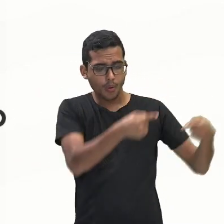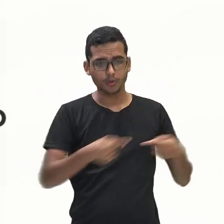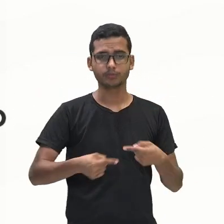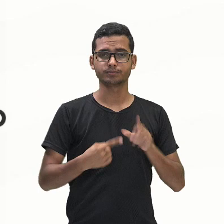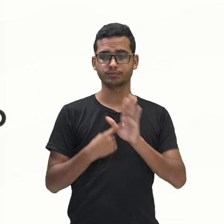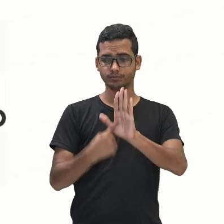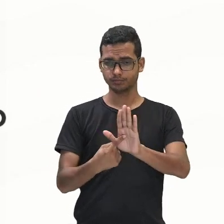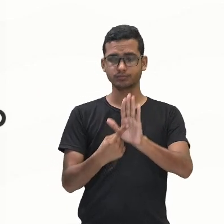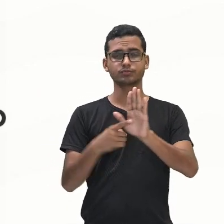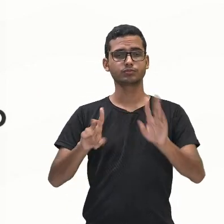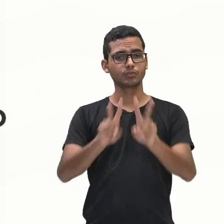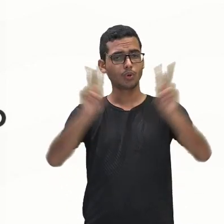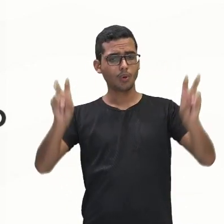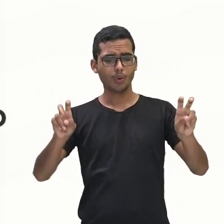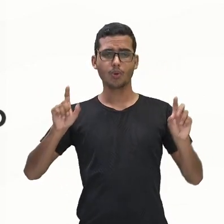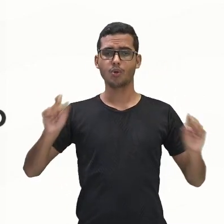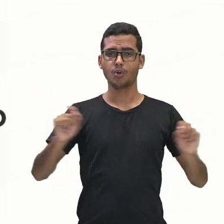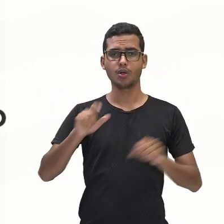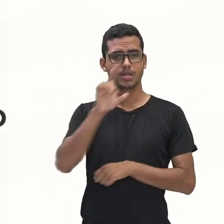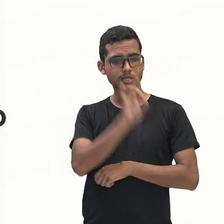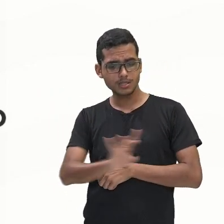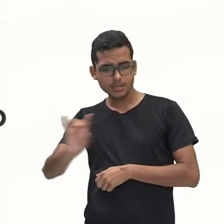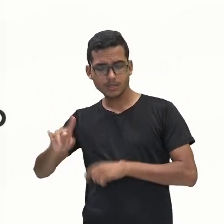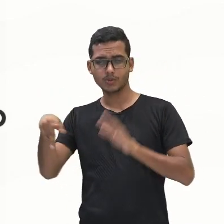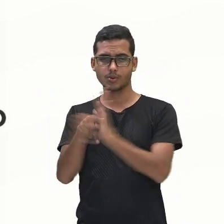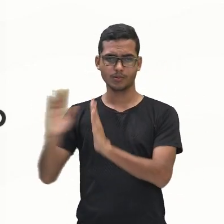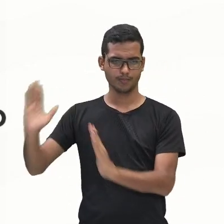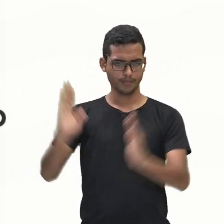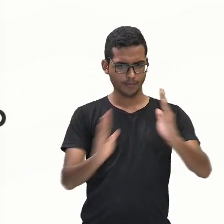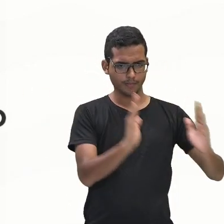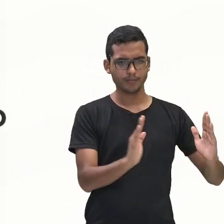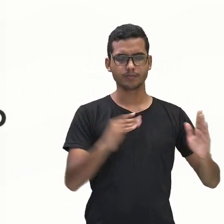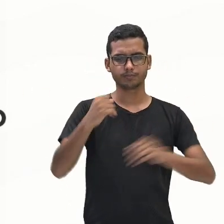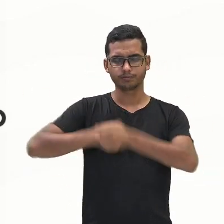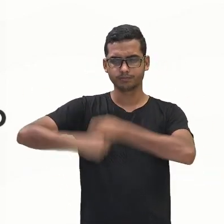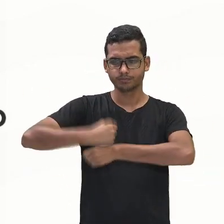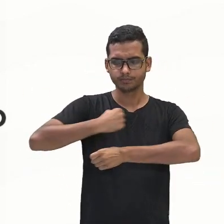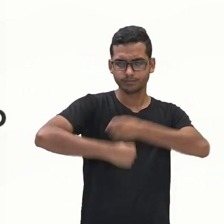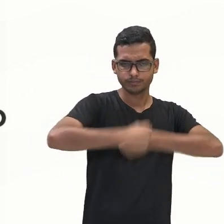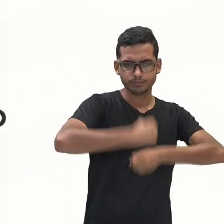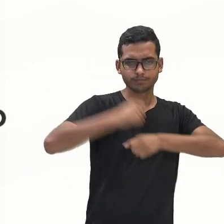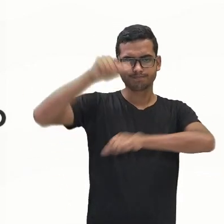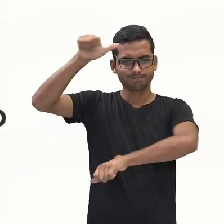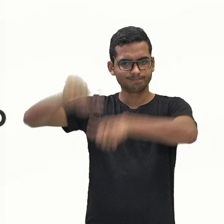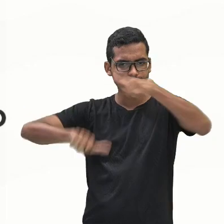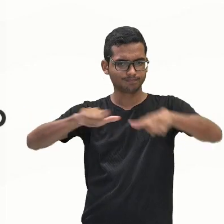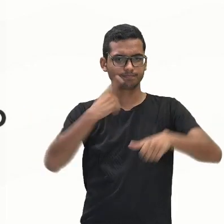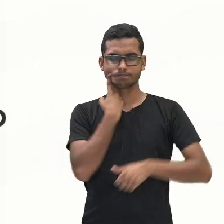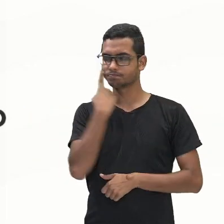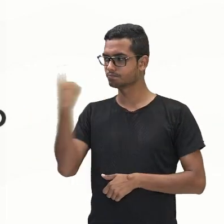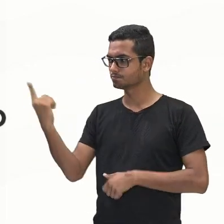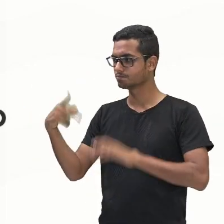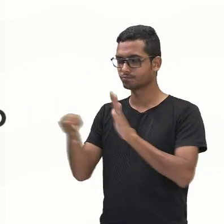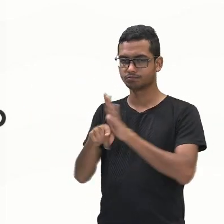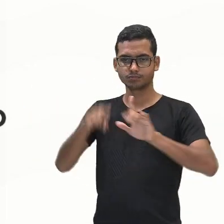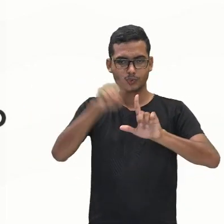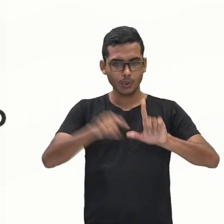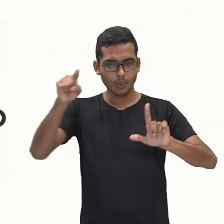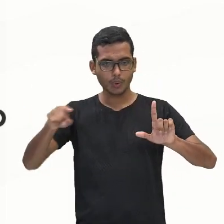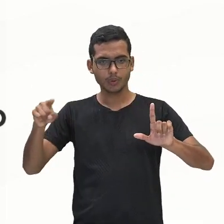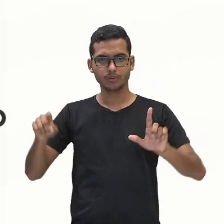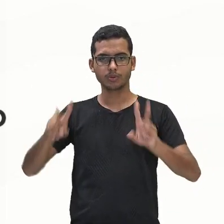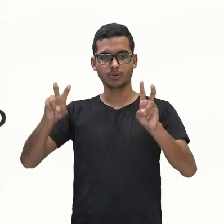com relação a cada um desses períodos, tá bom? A cada uma das análises aí com relação a 5